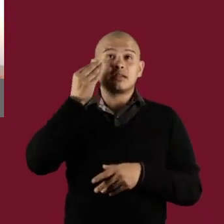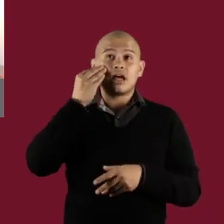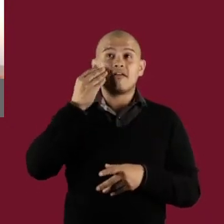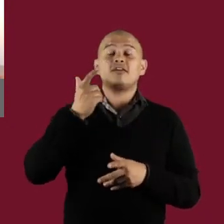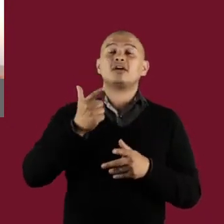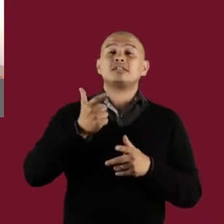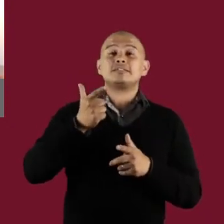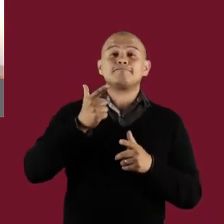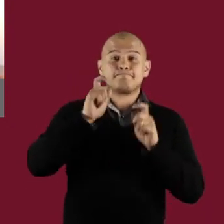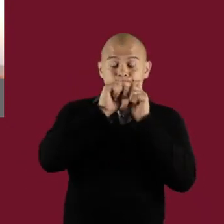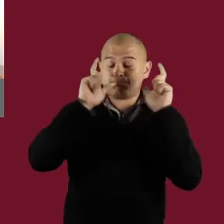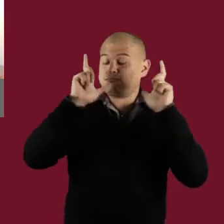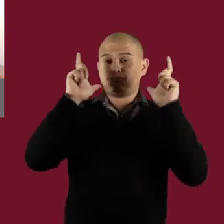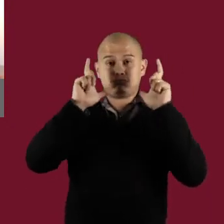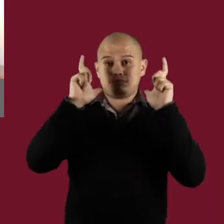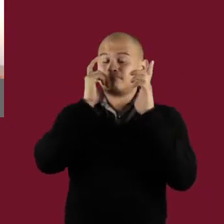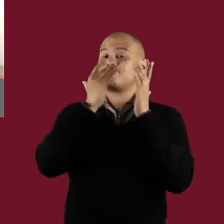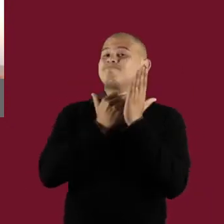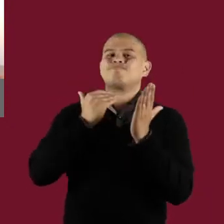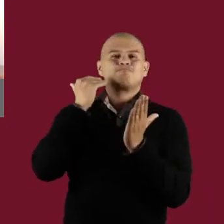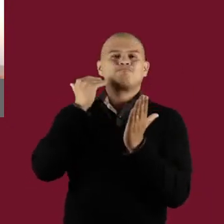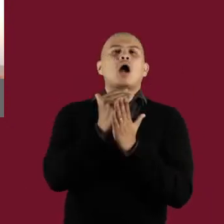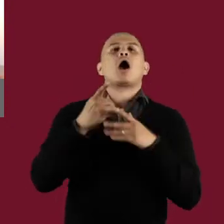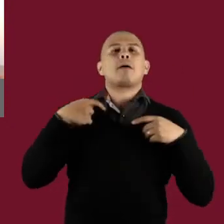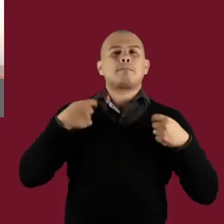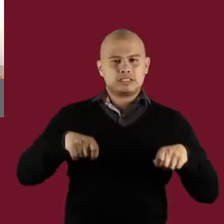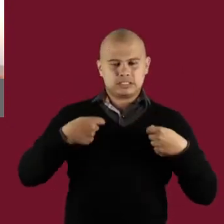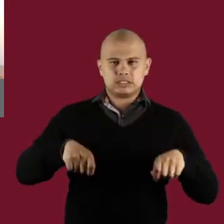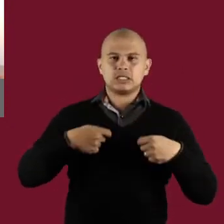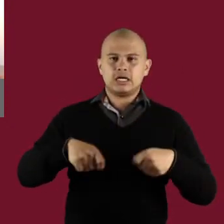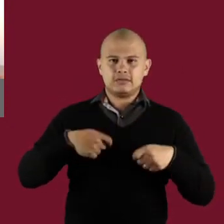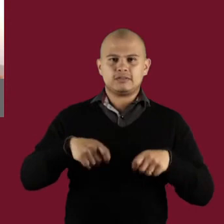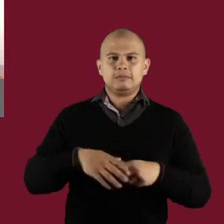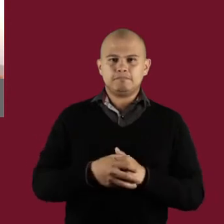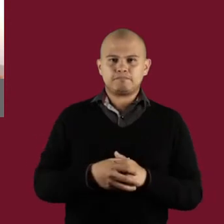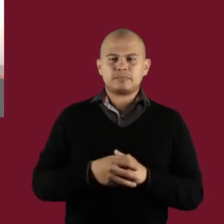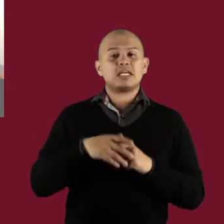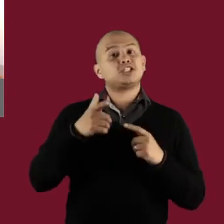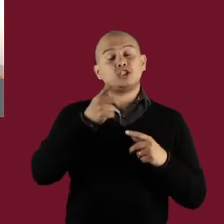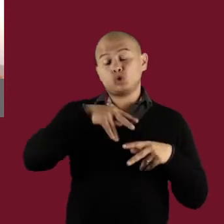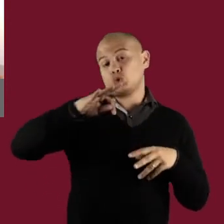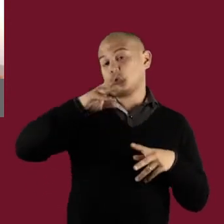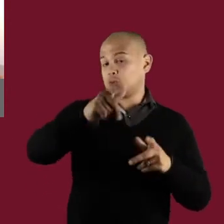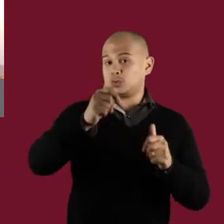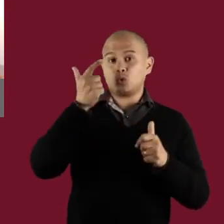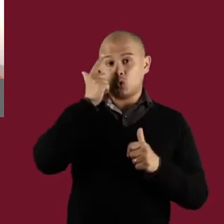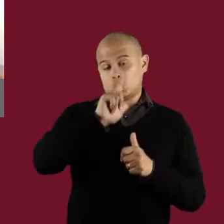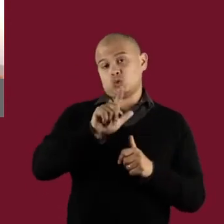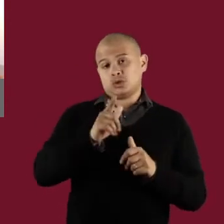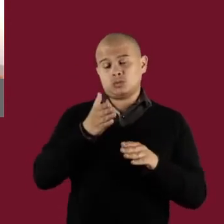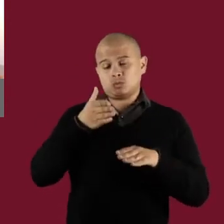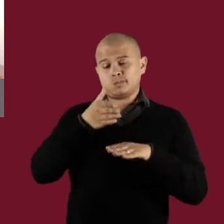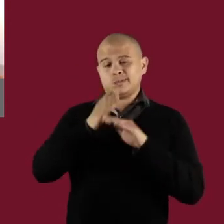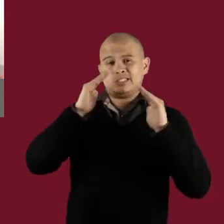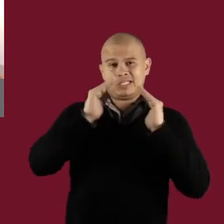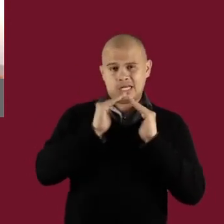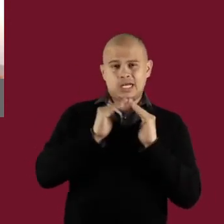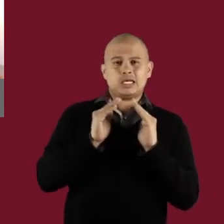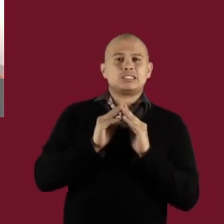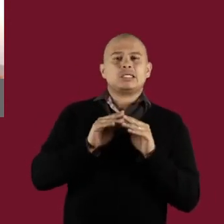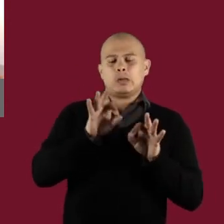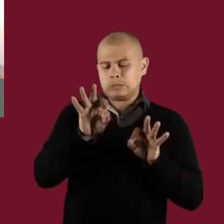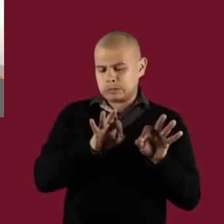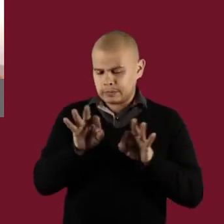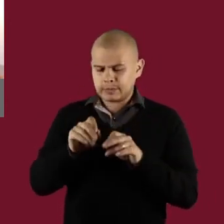ficarmos ainda mais atentos. E aí, claro, como todo mundo, nós passamos a trabalhar de casa e produzir programas de televisão,